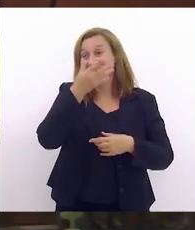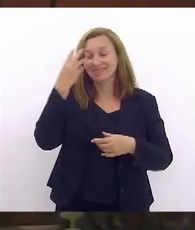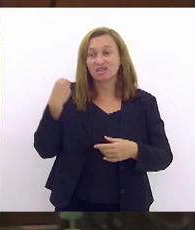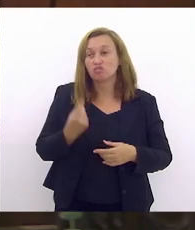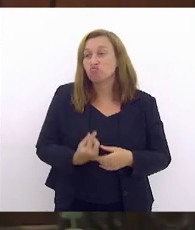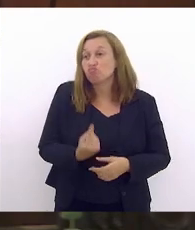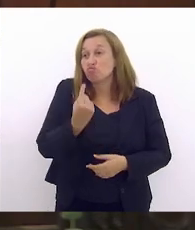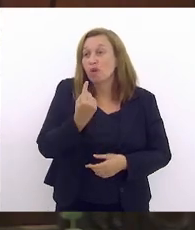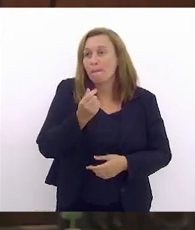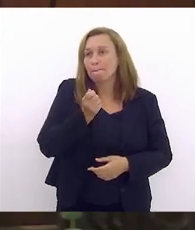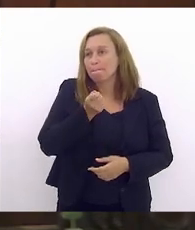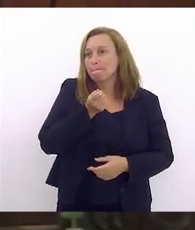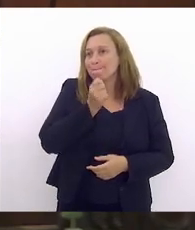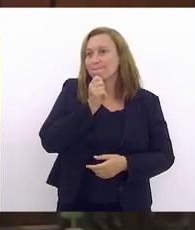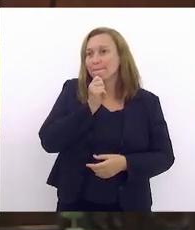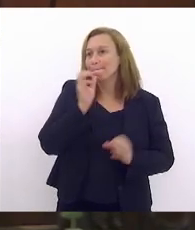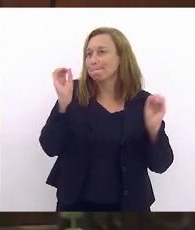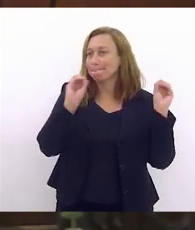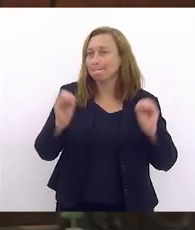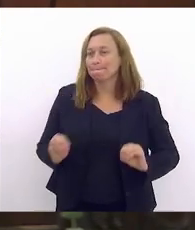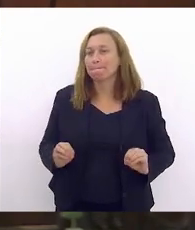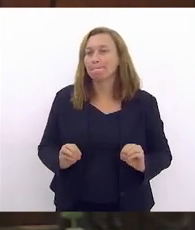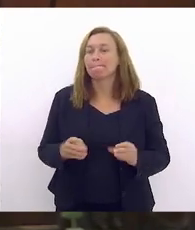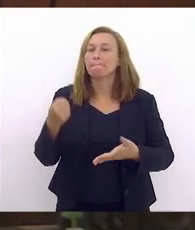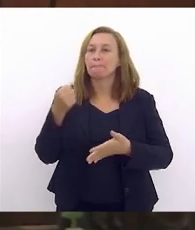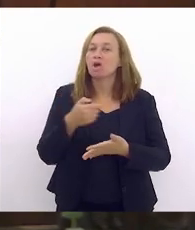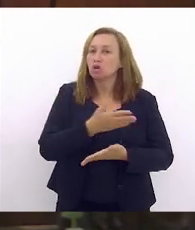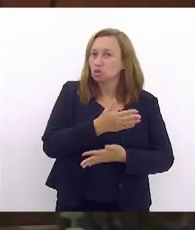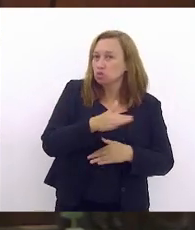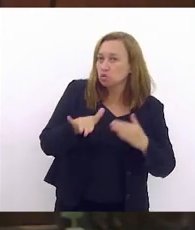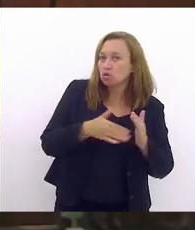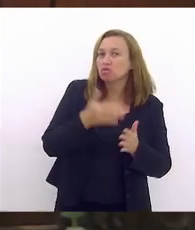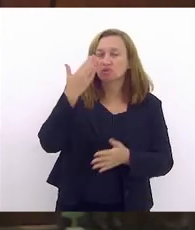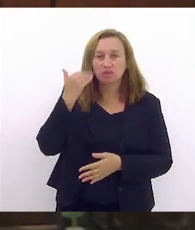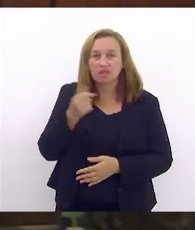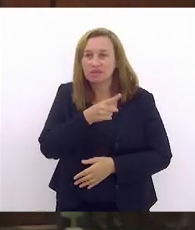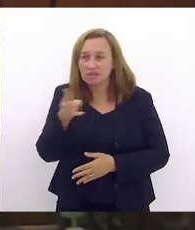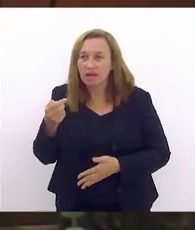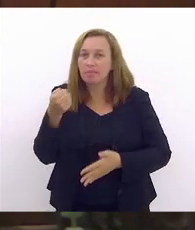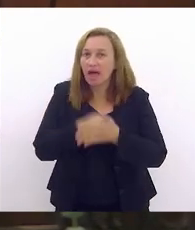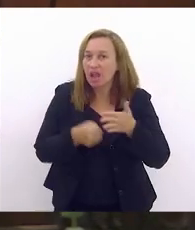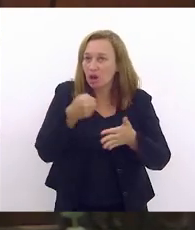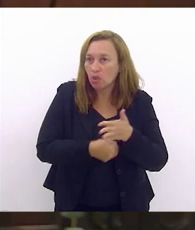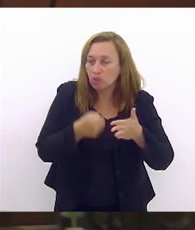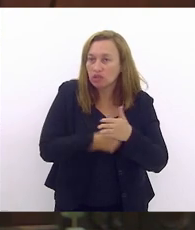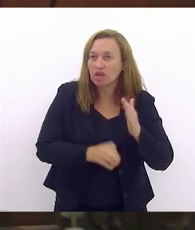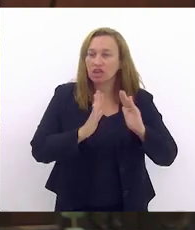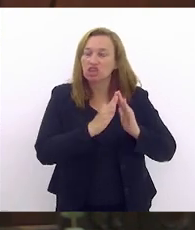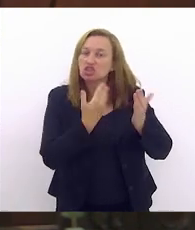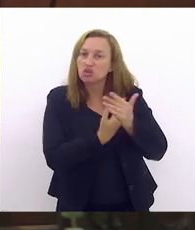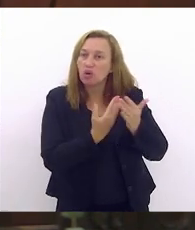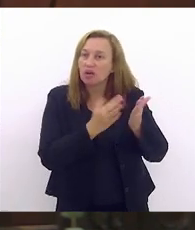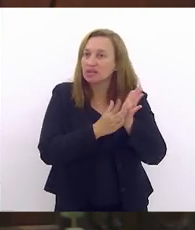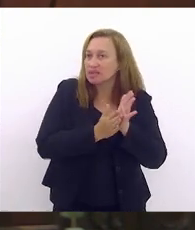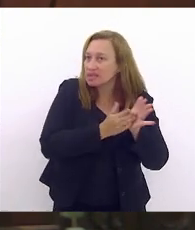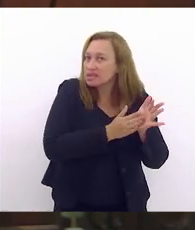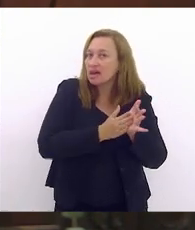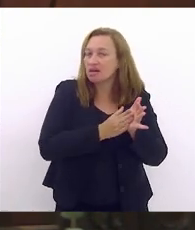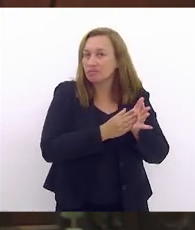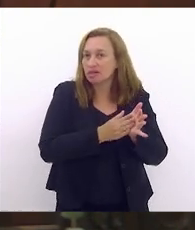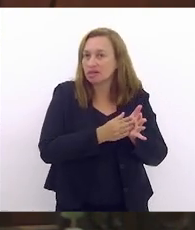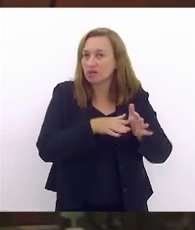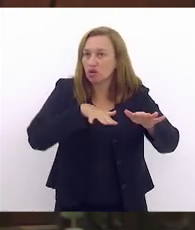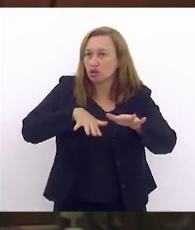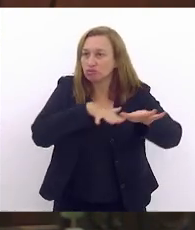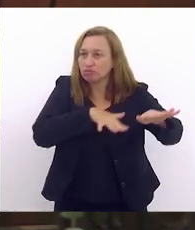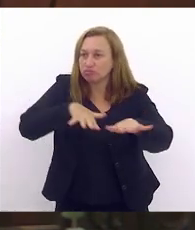caminhada, sabem da luta que é colocar uma escola de samba na avenida, sabem da luta e dificuldade que foi nesse período todo para